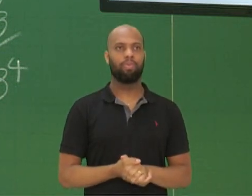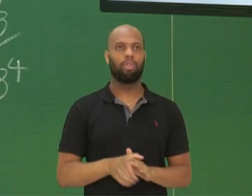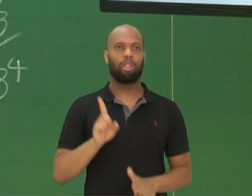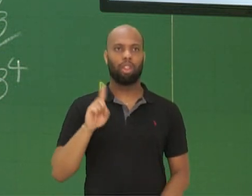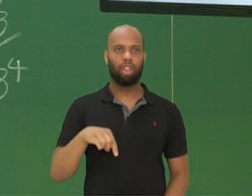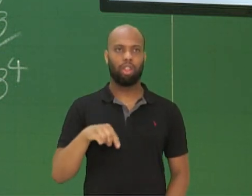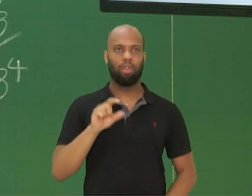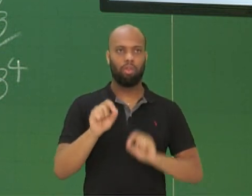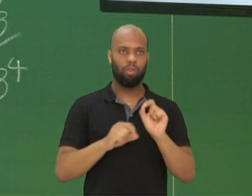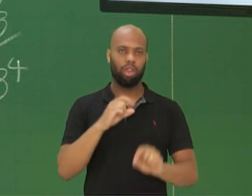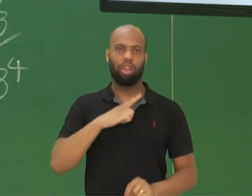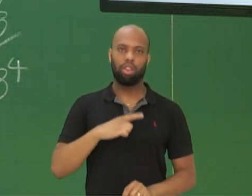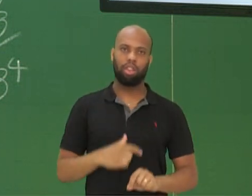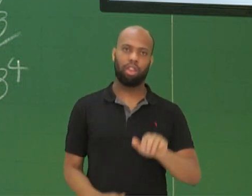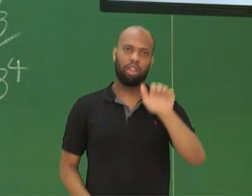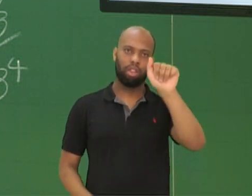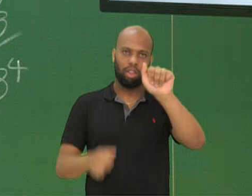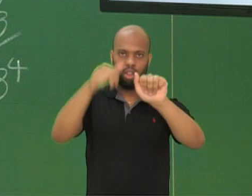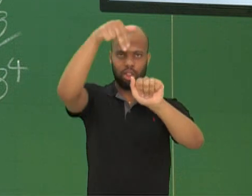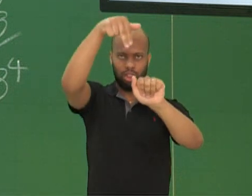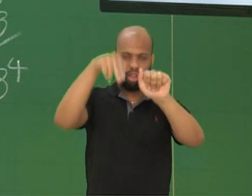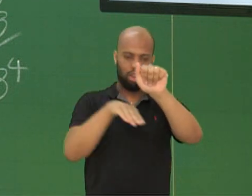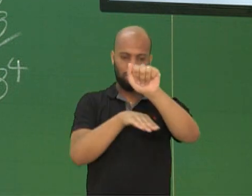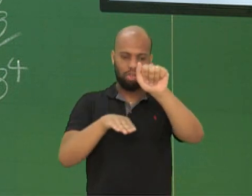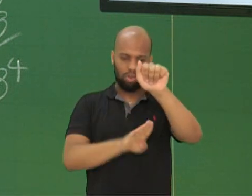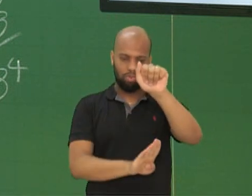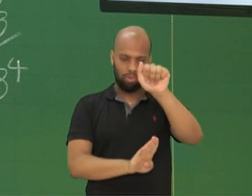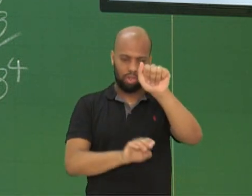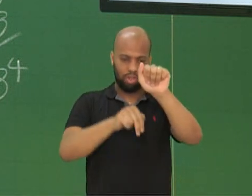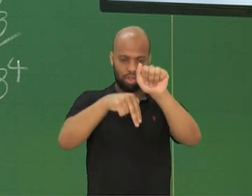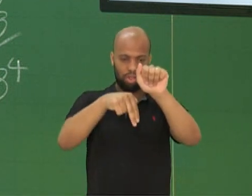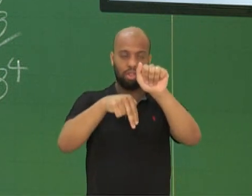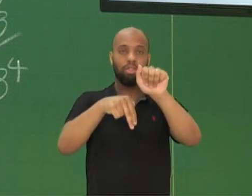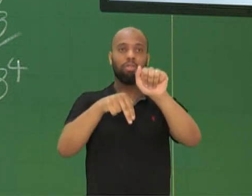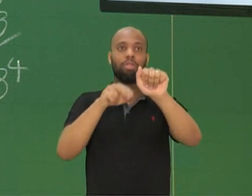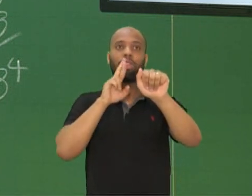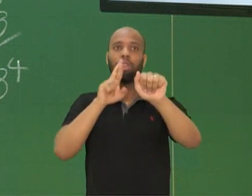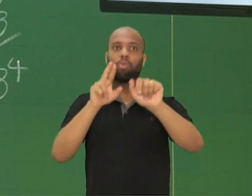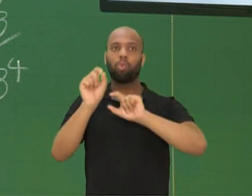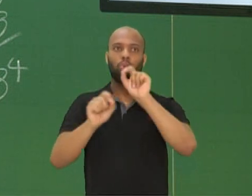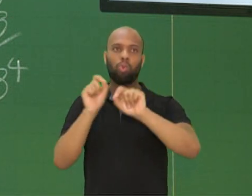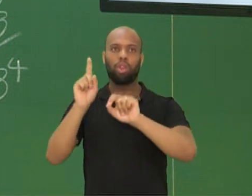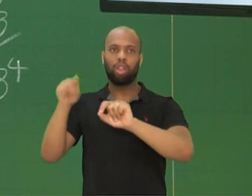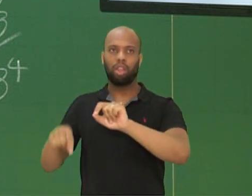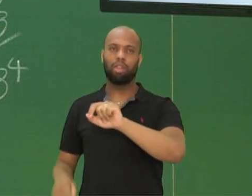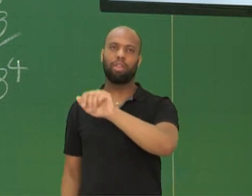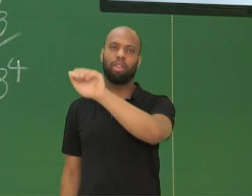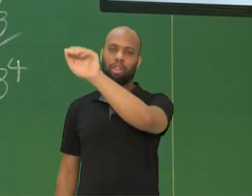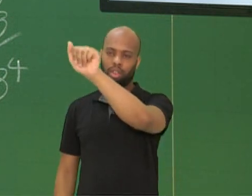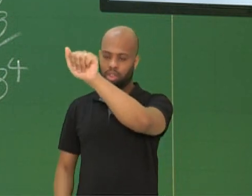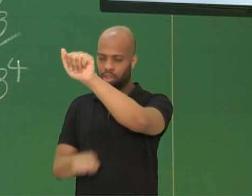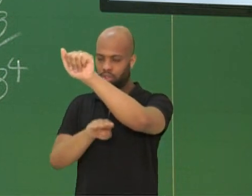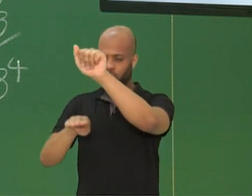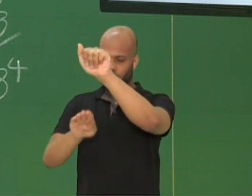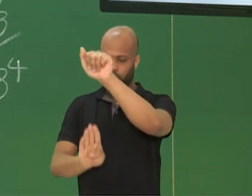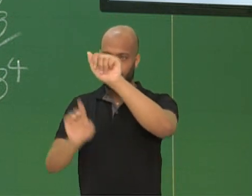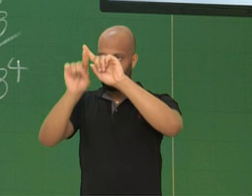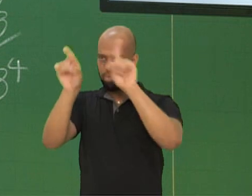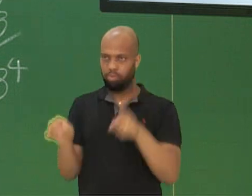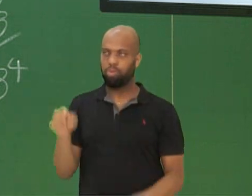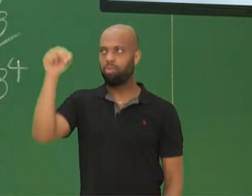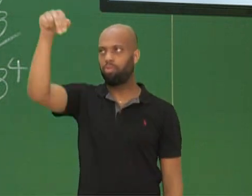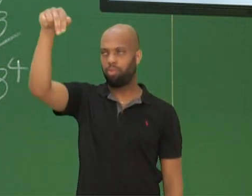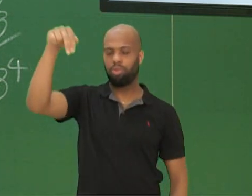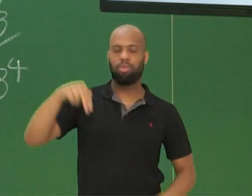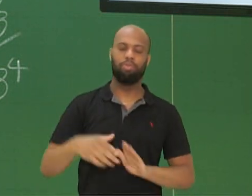inteira. Aí você fala assim, professor, mas 2 terços é diferente da igualdade que a gente tem no